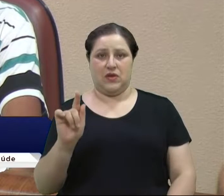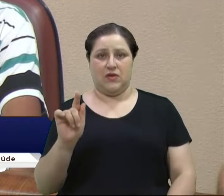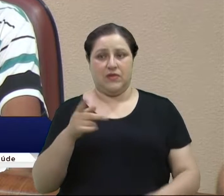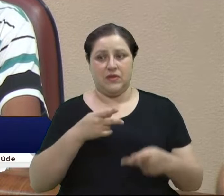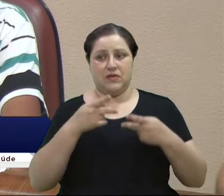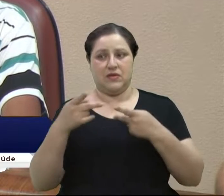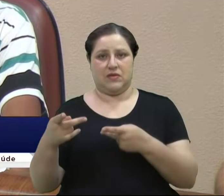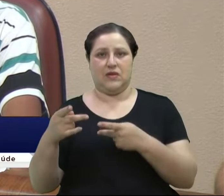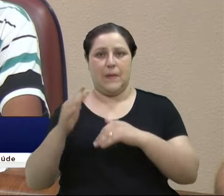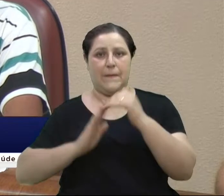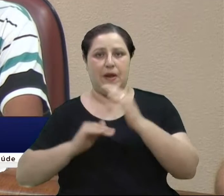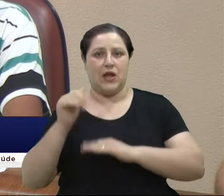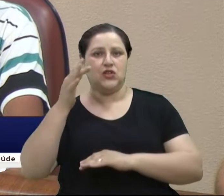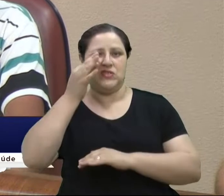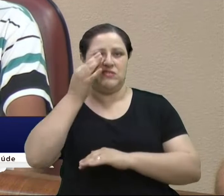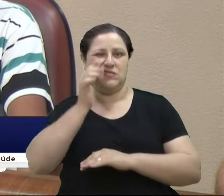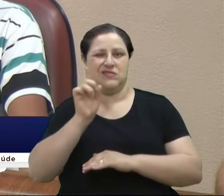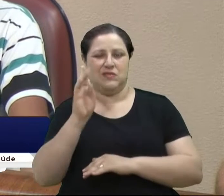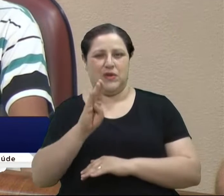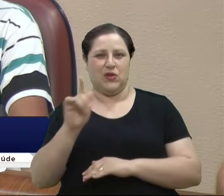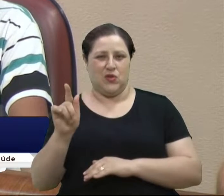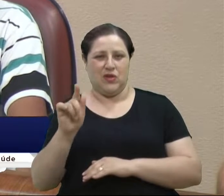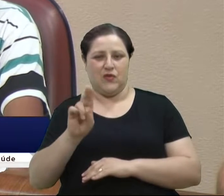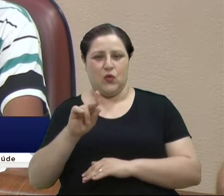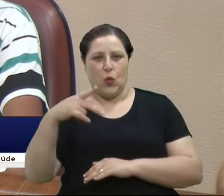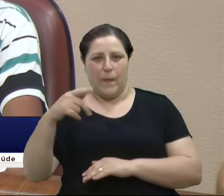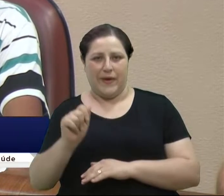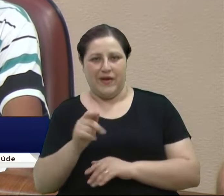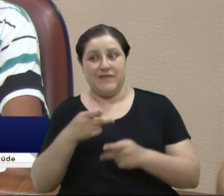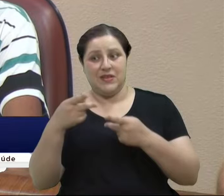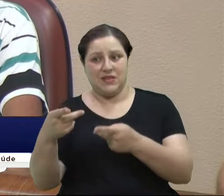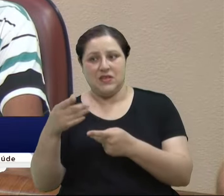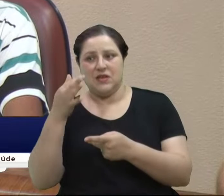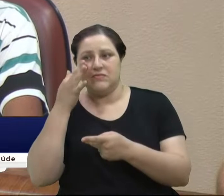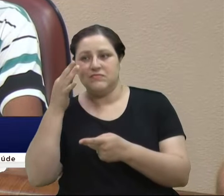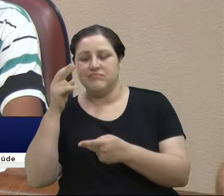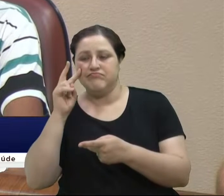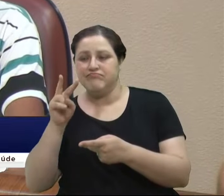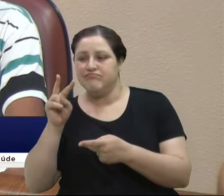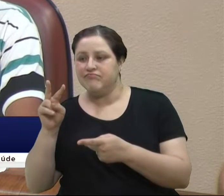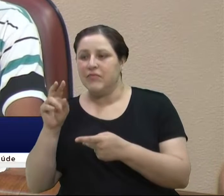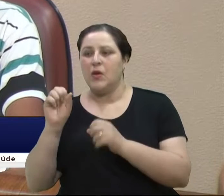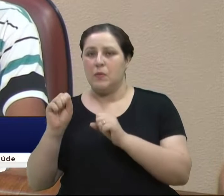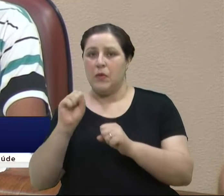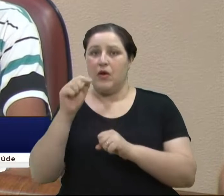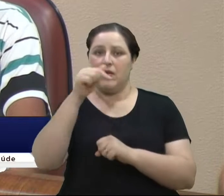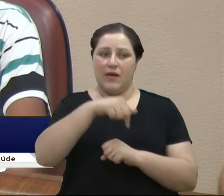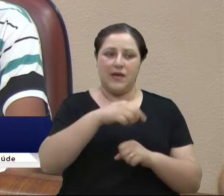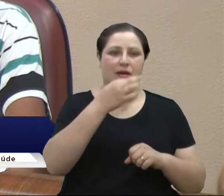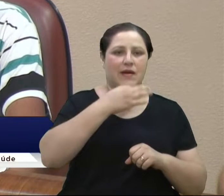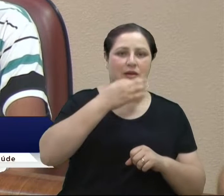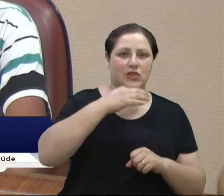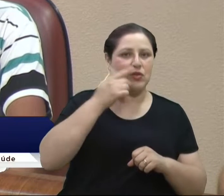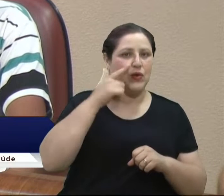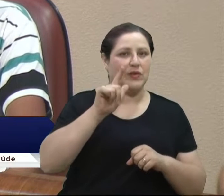na parte prática, que verão que possivelmente poderia sanar essa falta médica em Caxias do